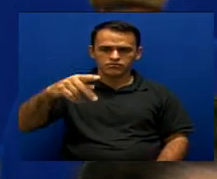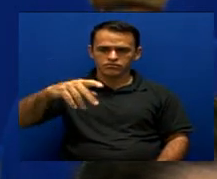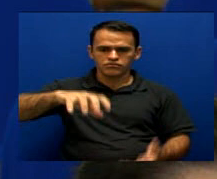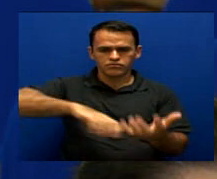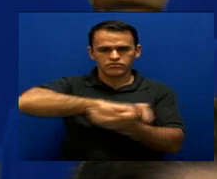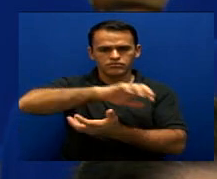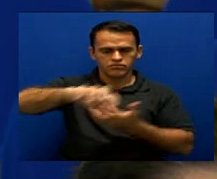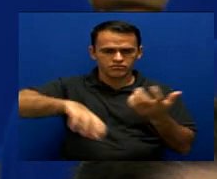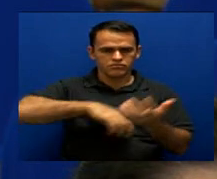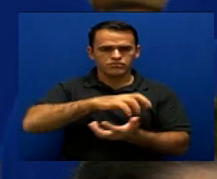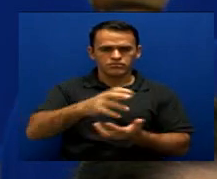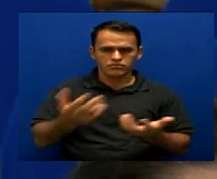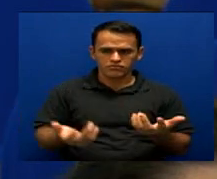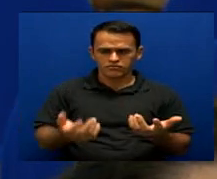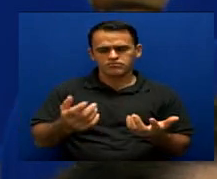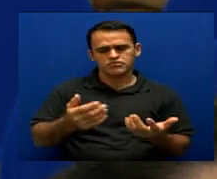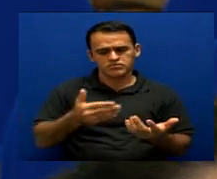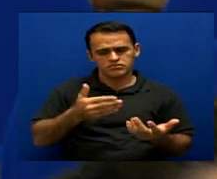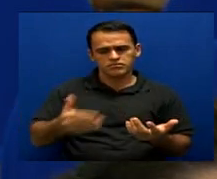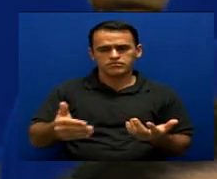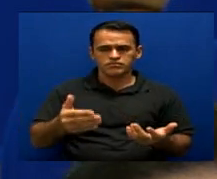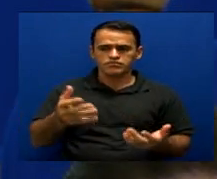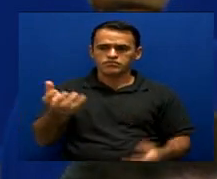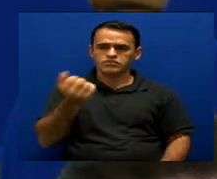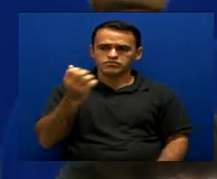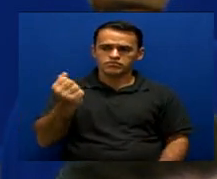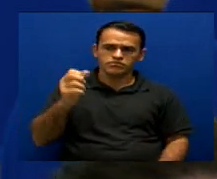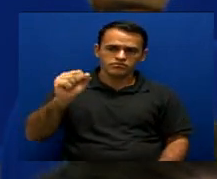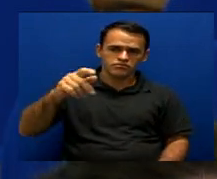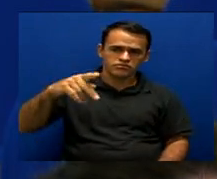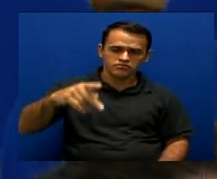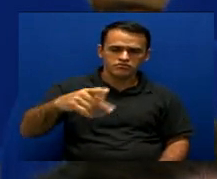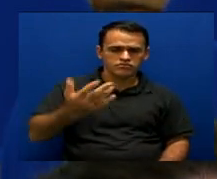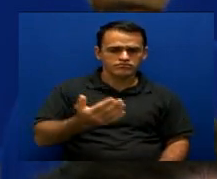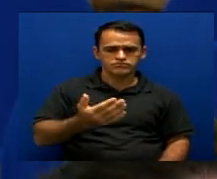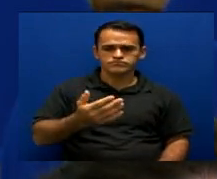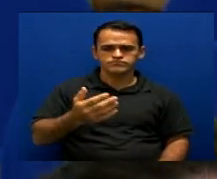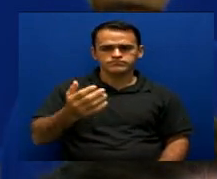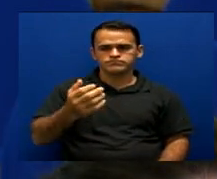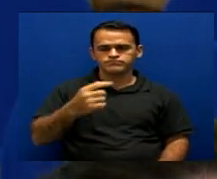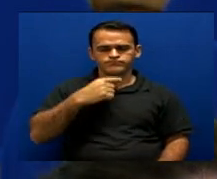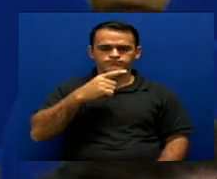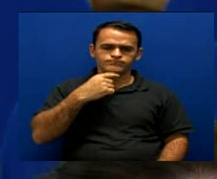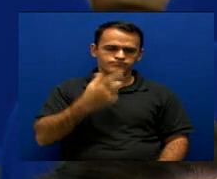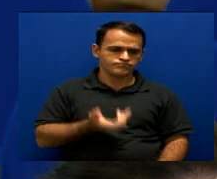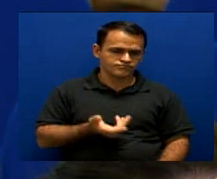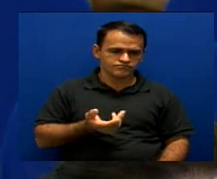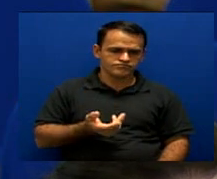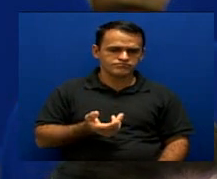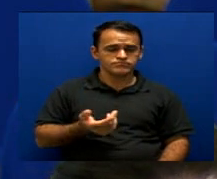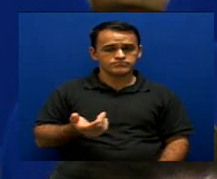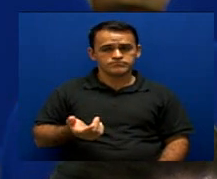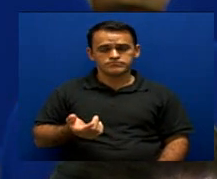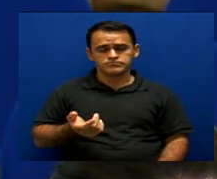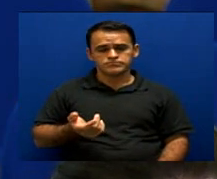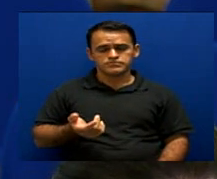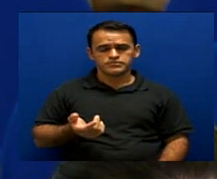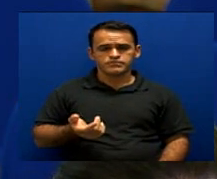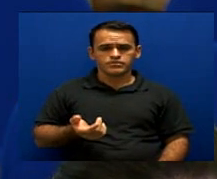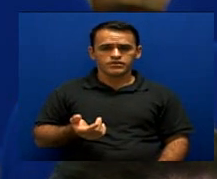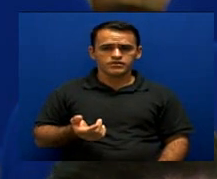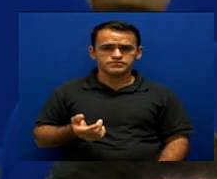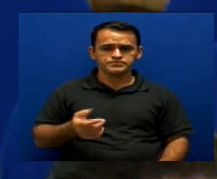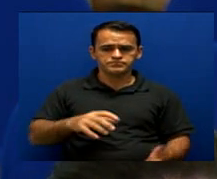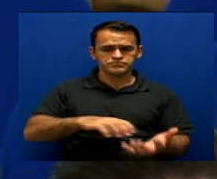a maioria dos trabalhadores não consigo se aposentar antes de morrer essa é uma forma interessante que é